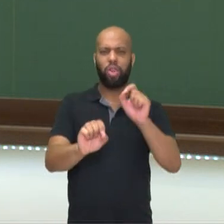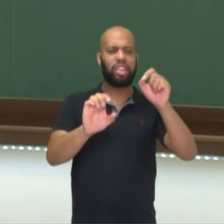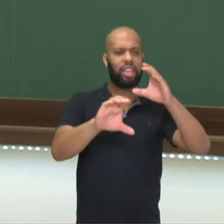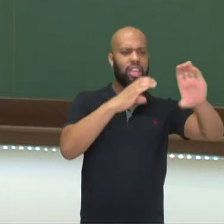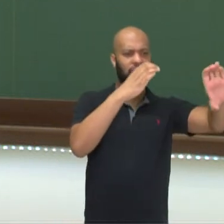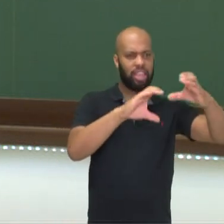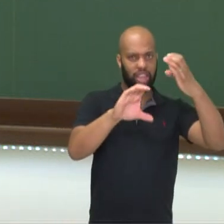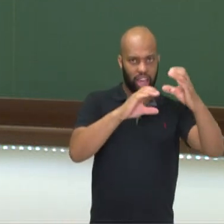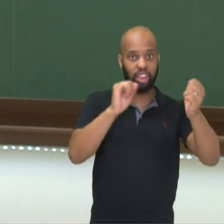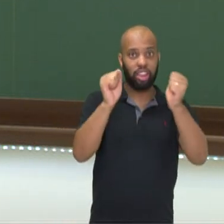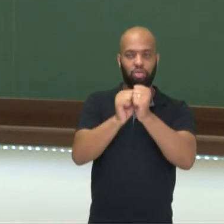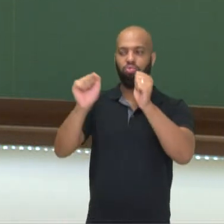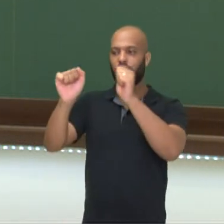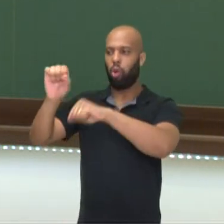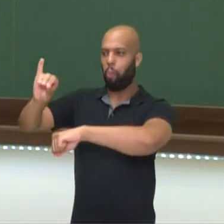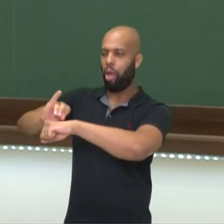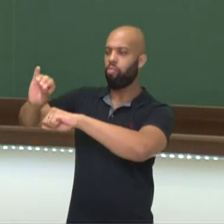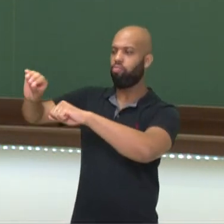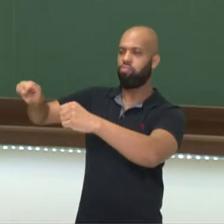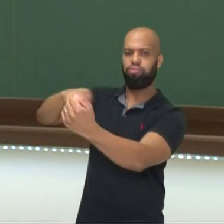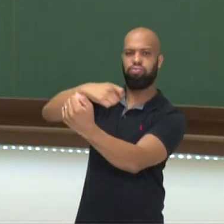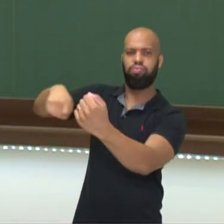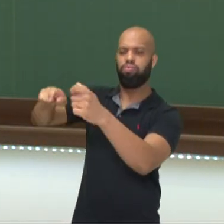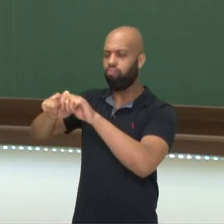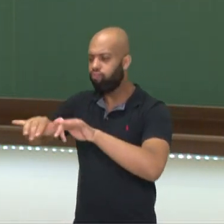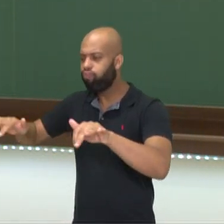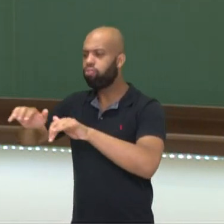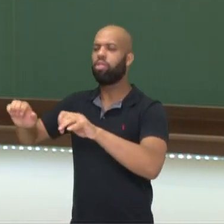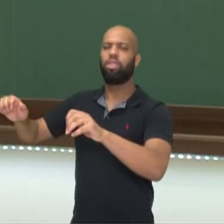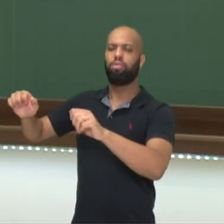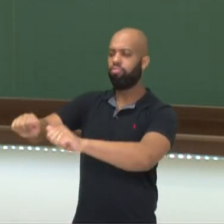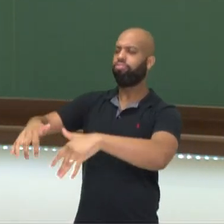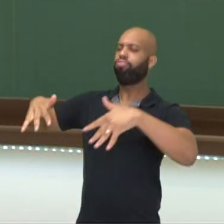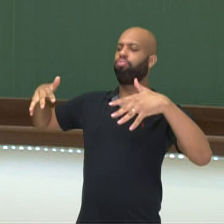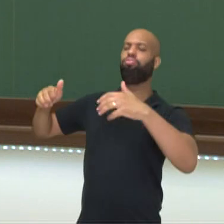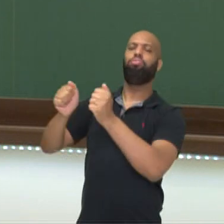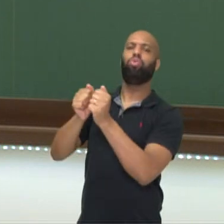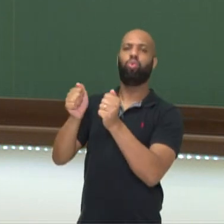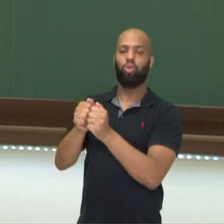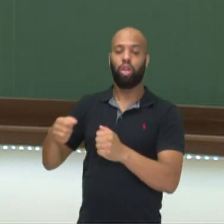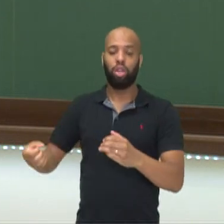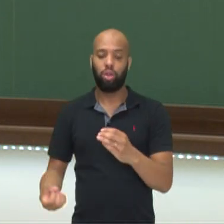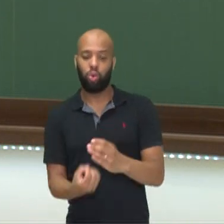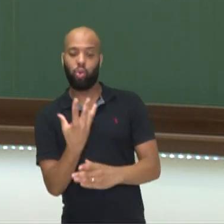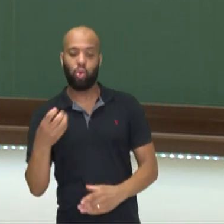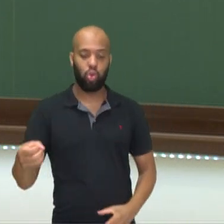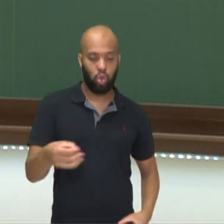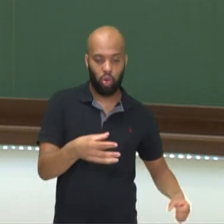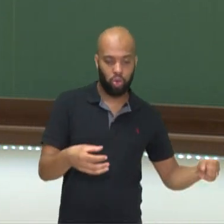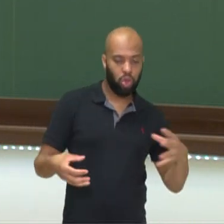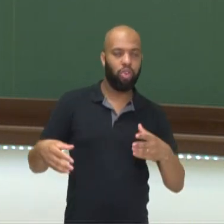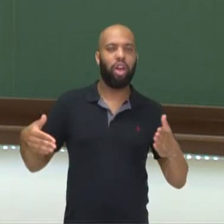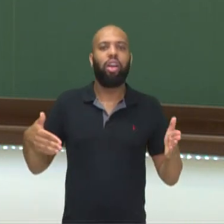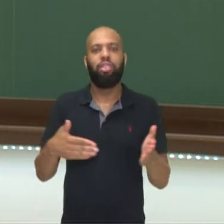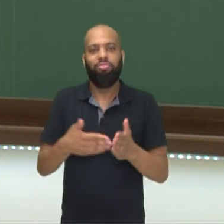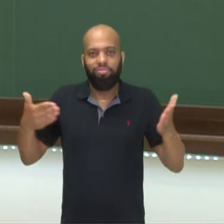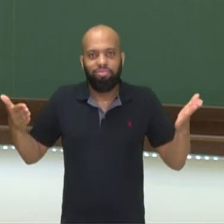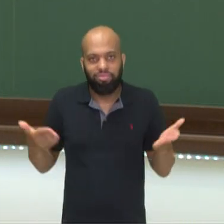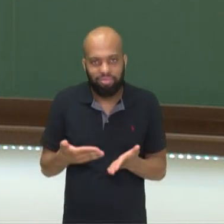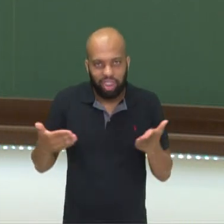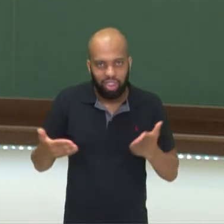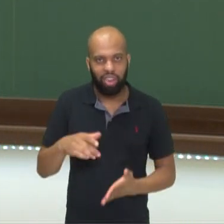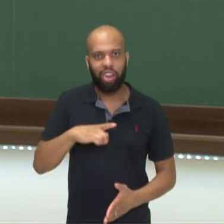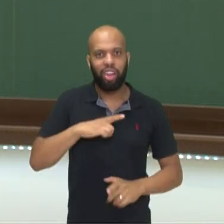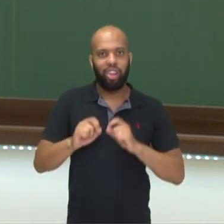junto com a música orquestrada, que deu margem para a criação de novas músicas assim, até chegar hoje em dia, na qual a gente